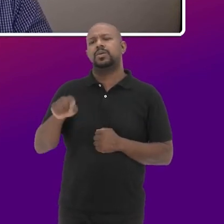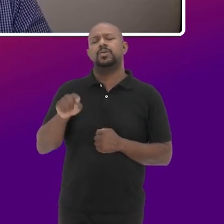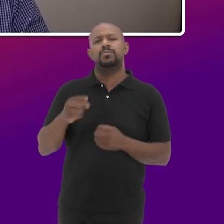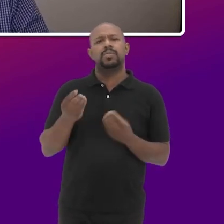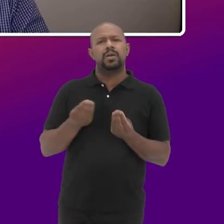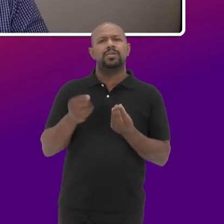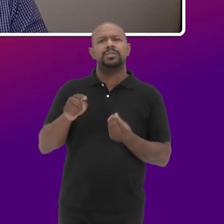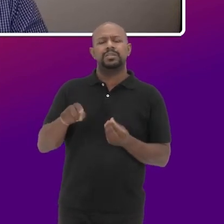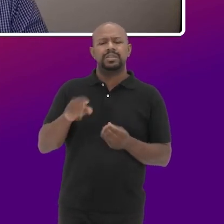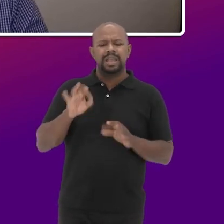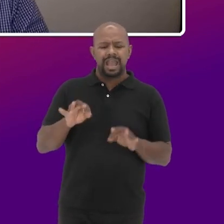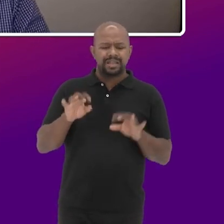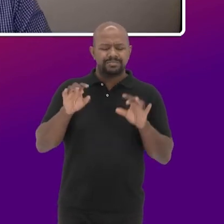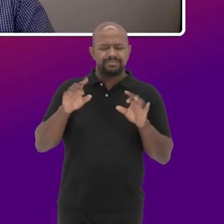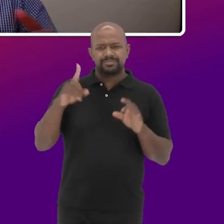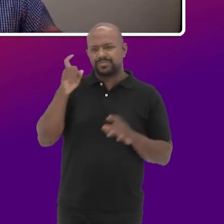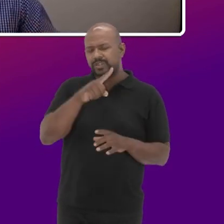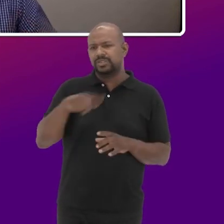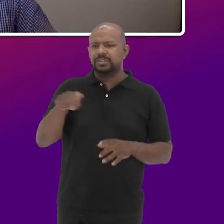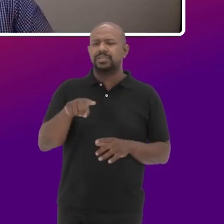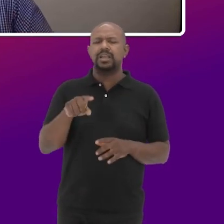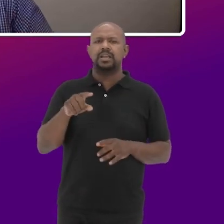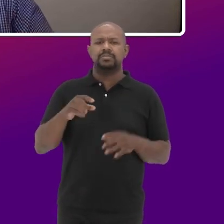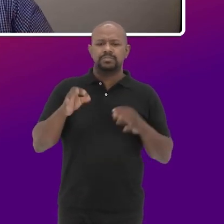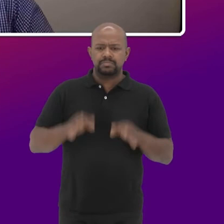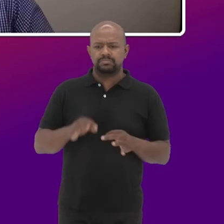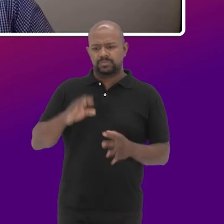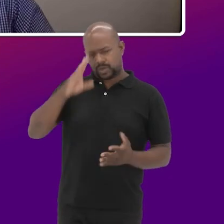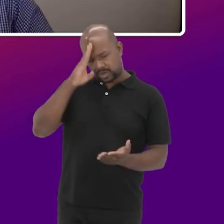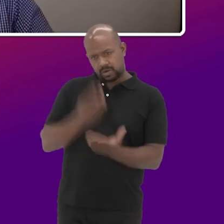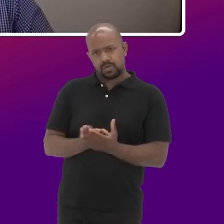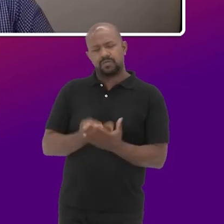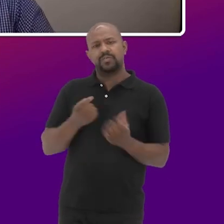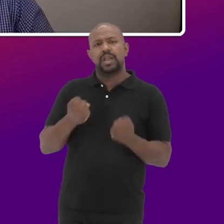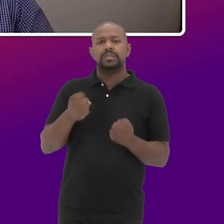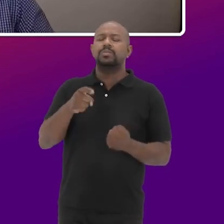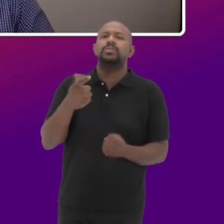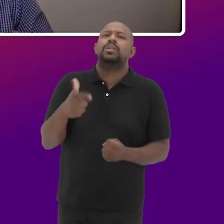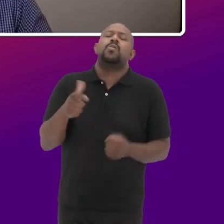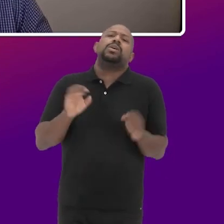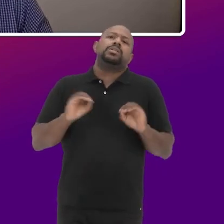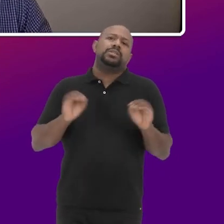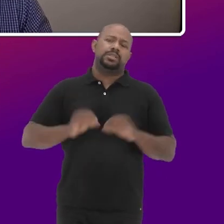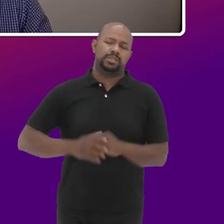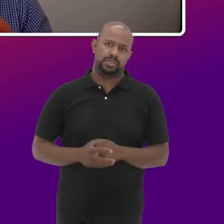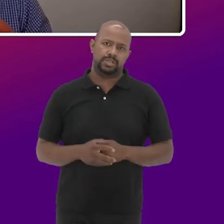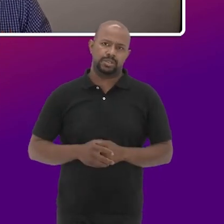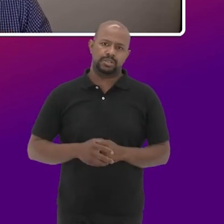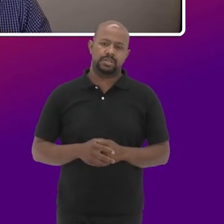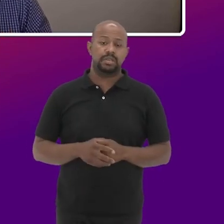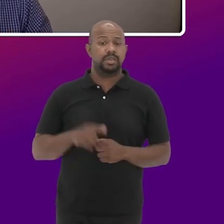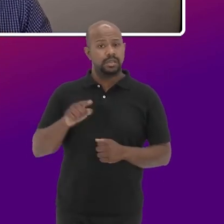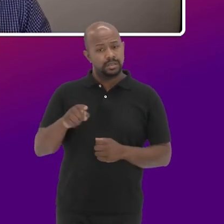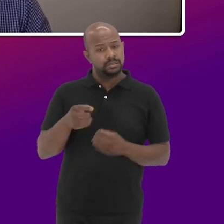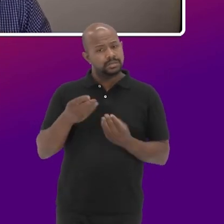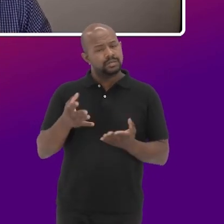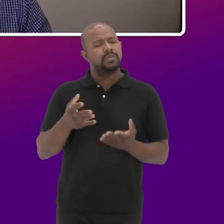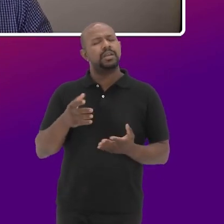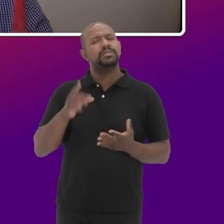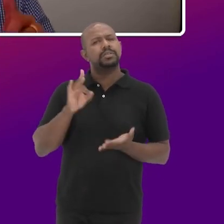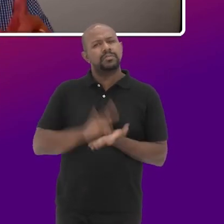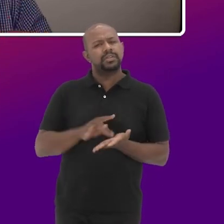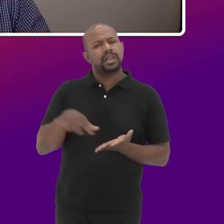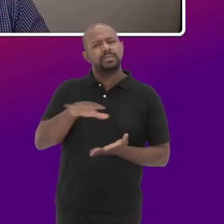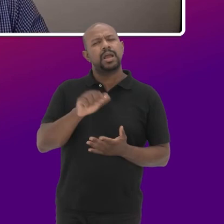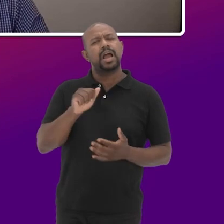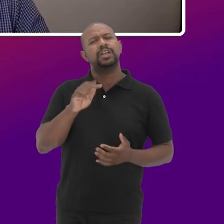com uma coisa que é difícil, é preciso estabelecer uma confiança quando ainda não existe. Isso começa, na